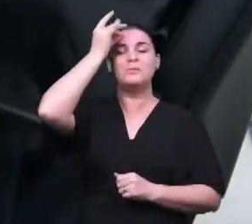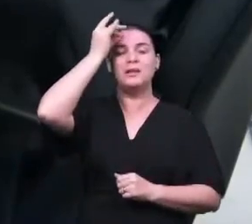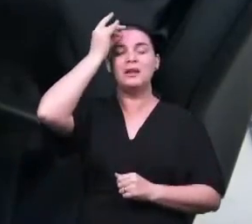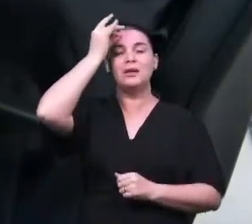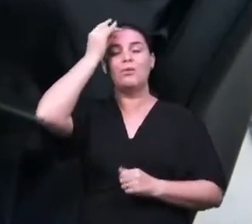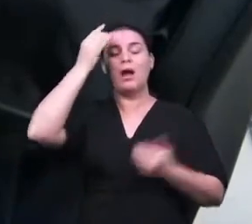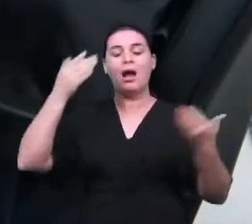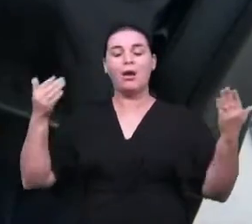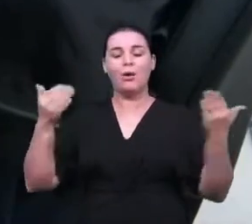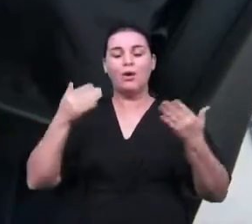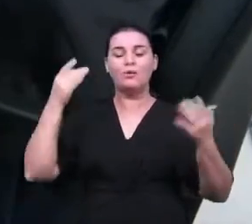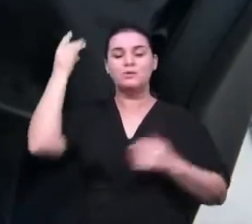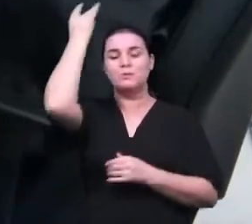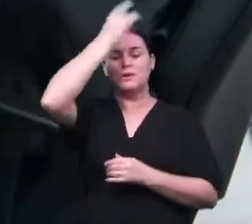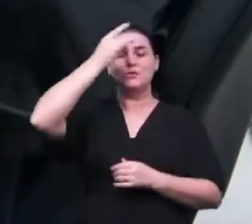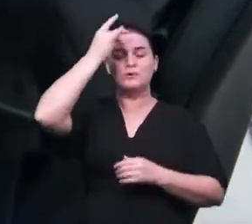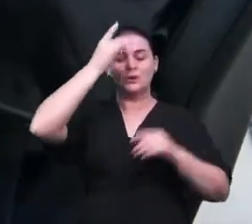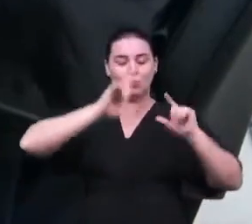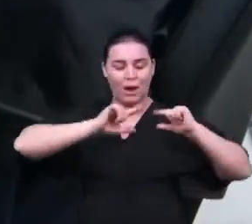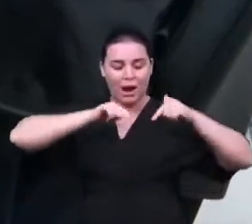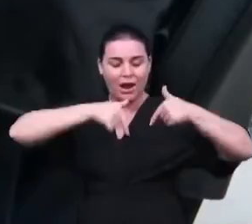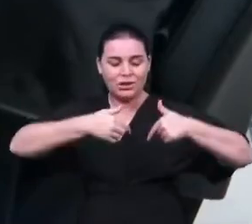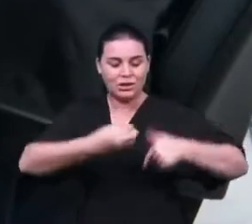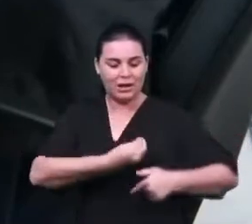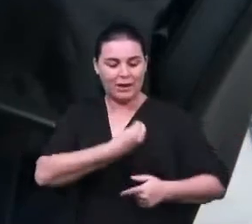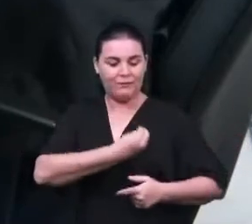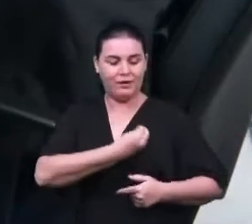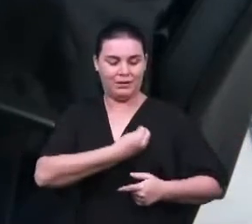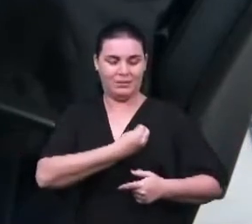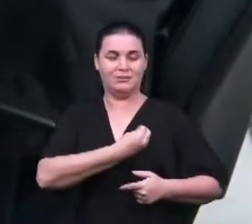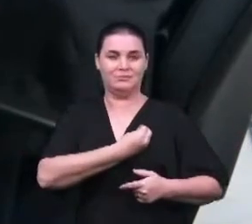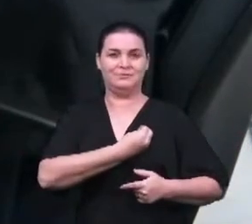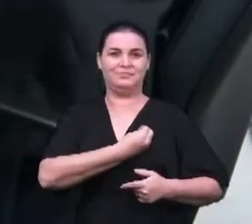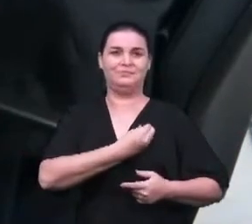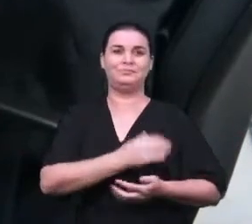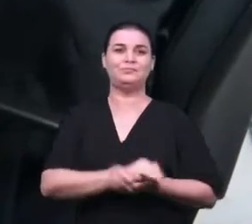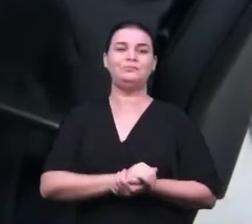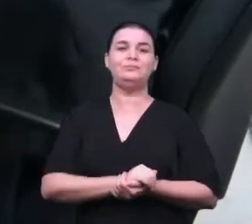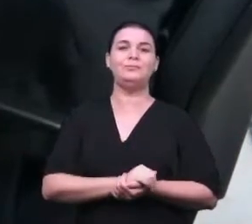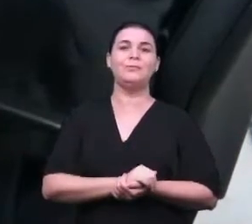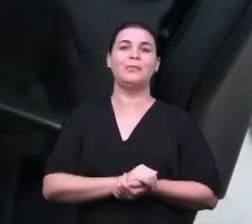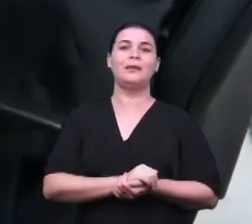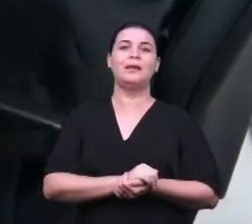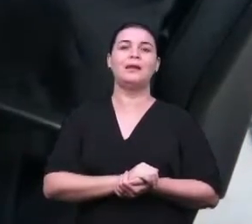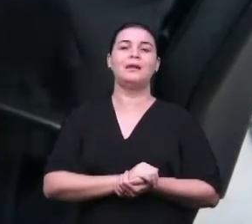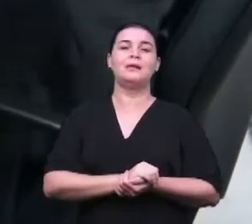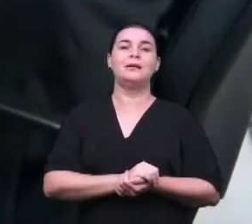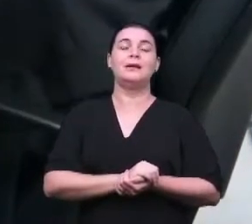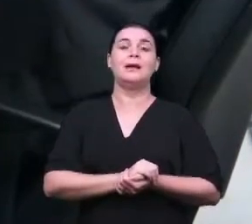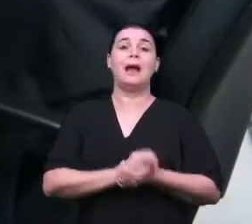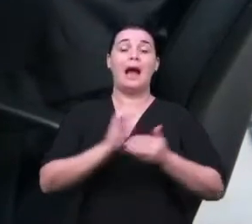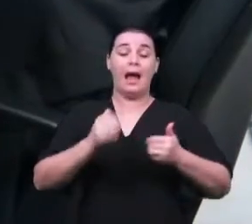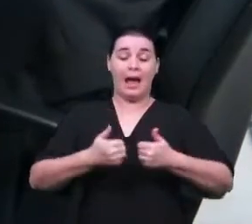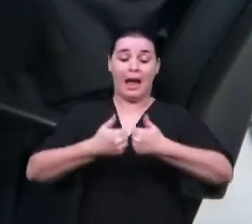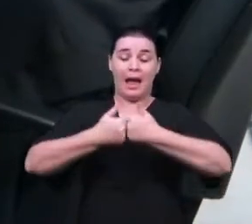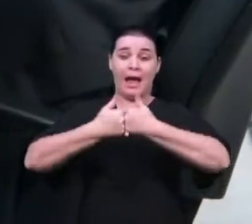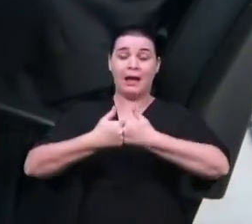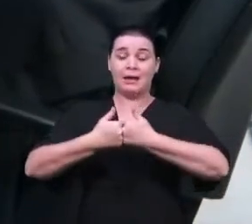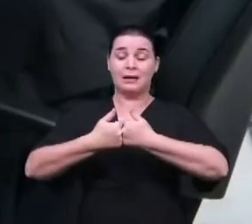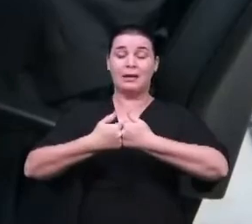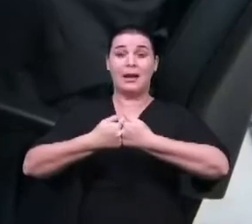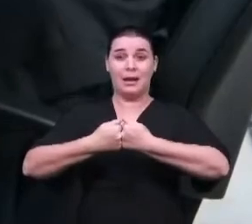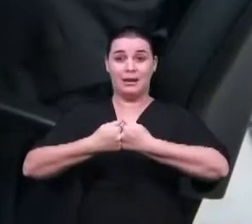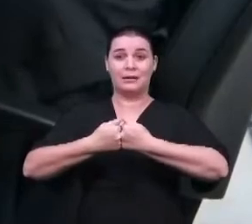interessante, contexto que envolve a arca, está exatamente relacionado ao temor que foi a